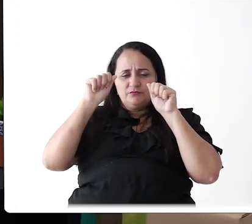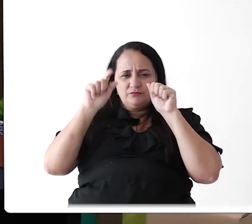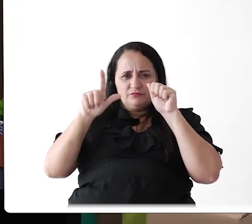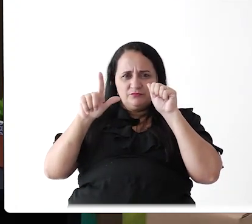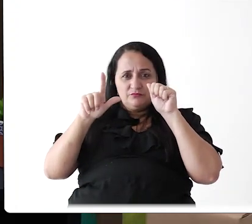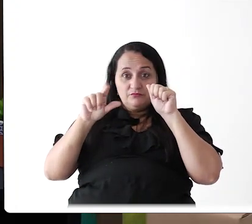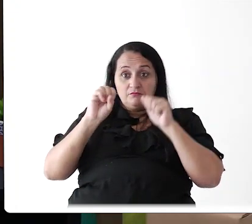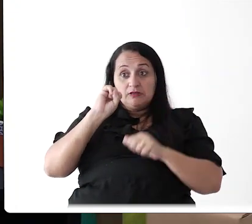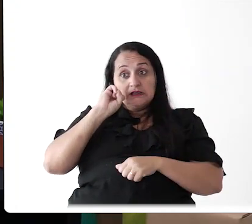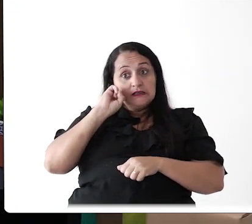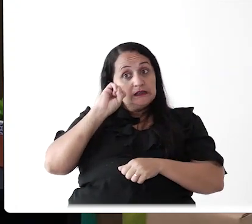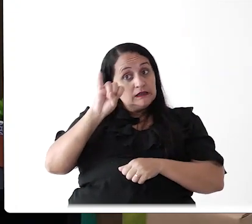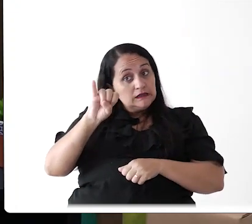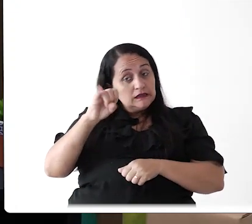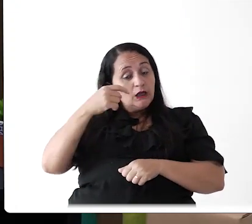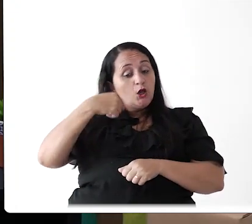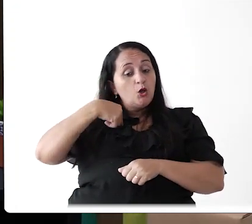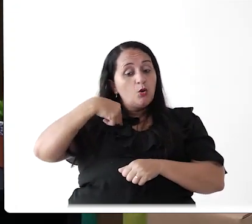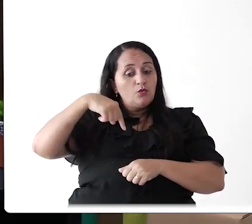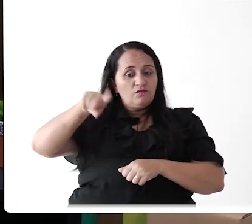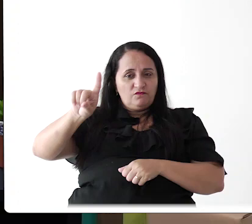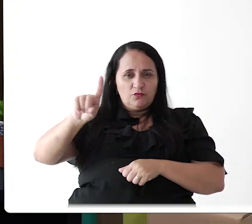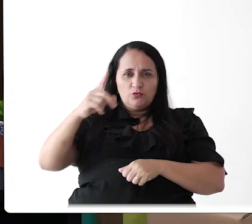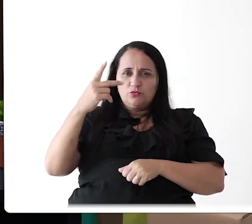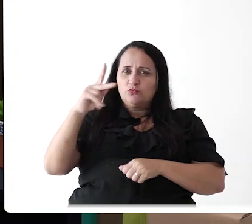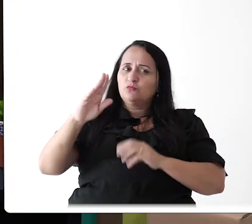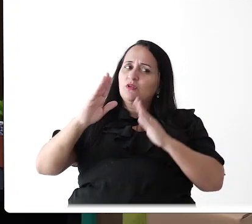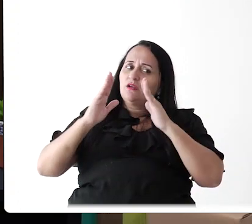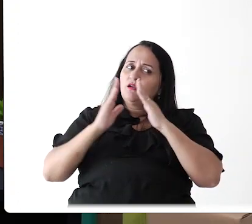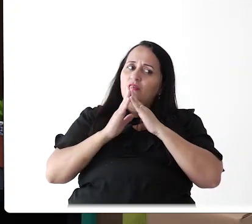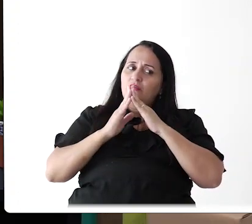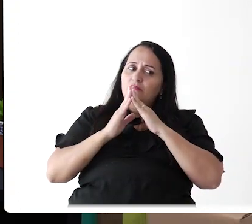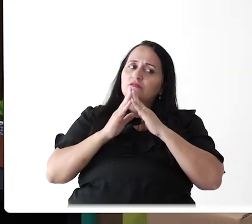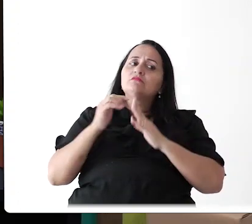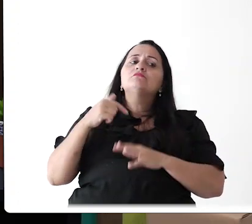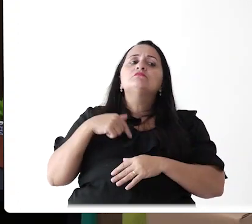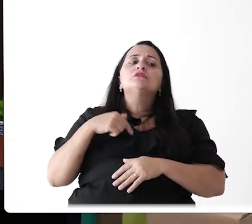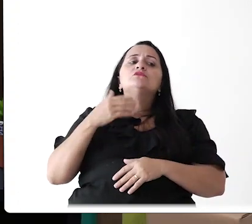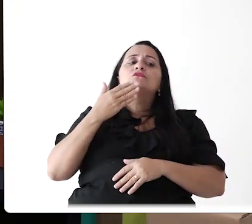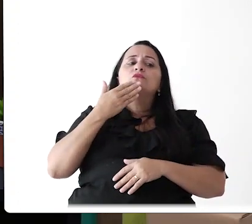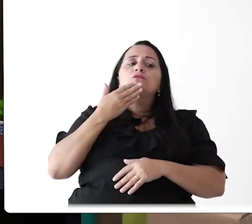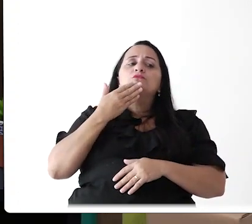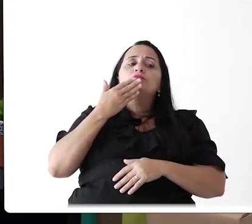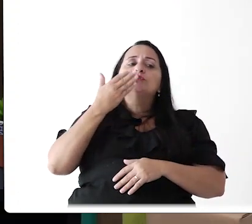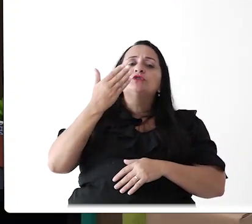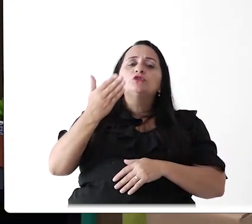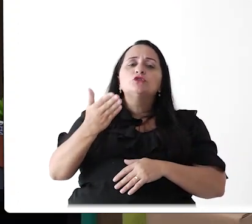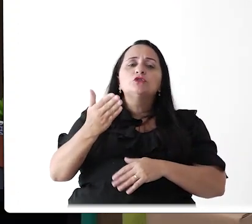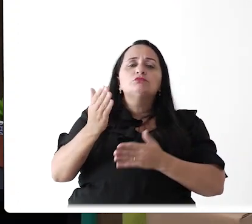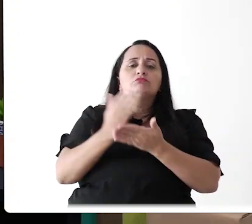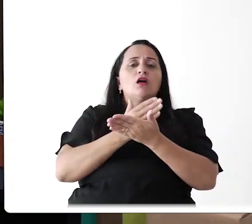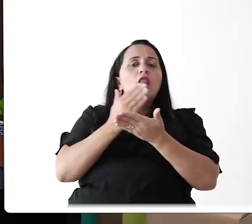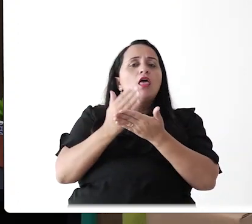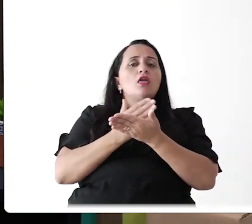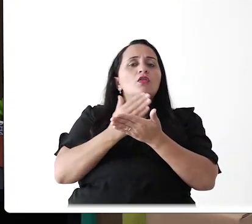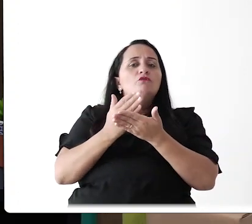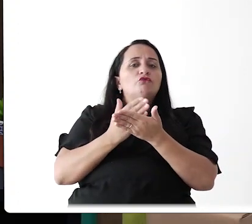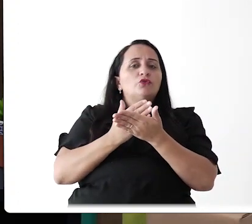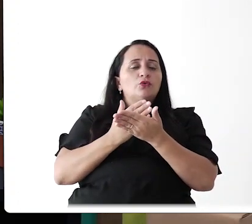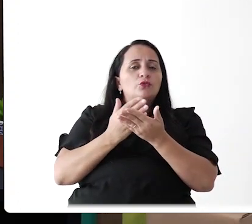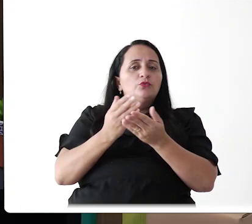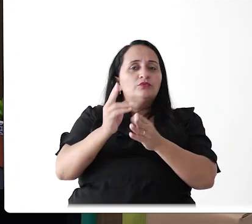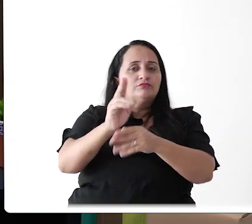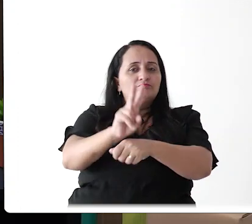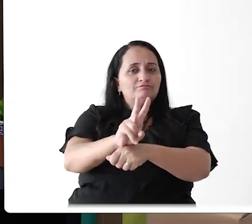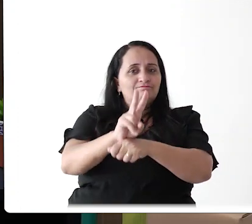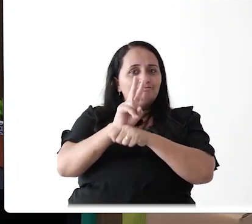for à sua casa, eu vou pedir os seus livros emprestado. Então, é uma condição. Será que essa